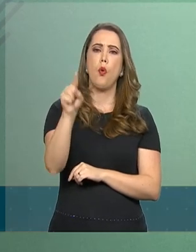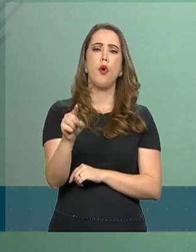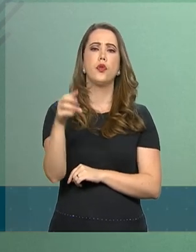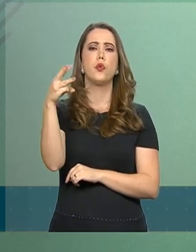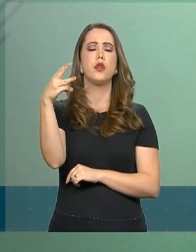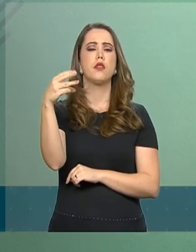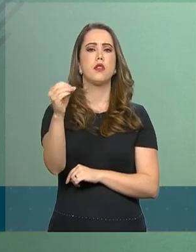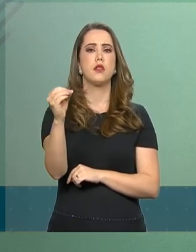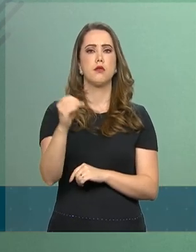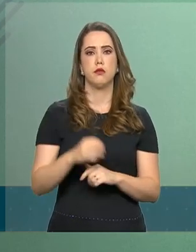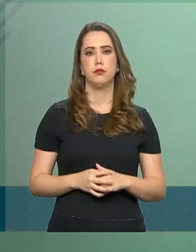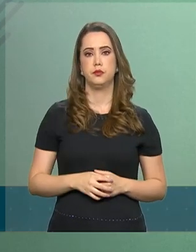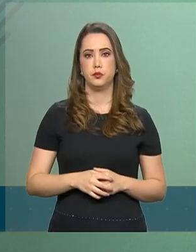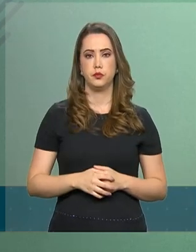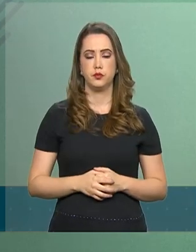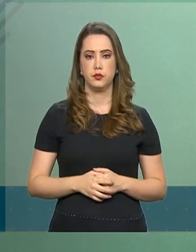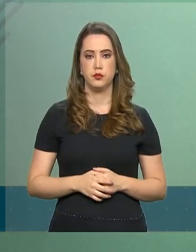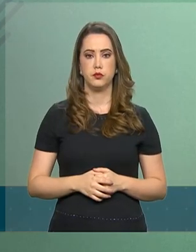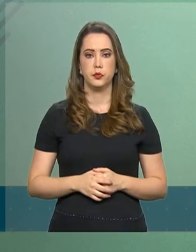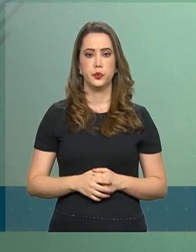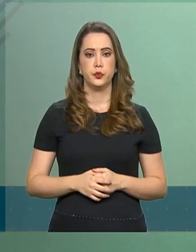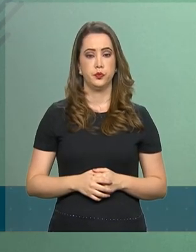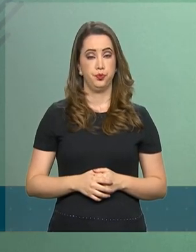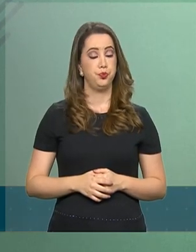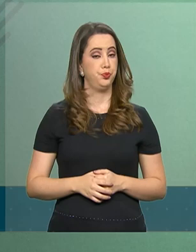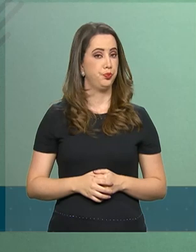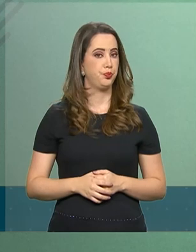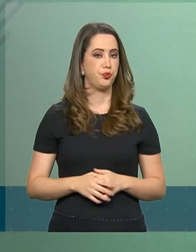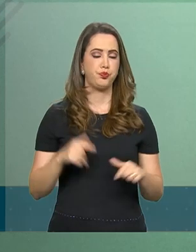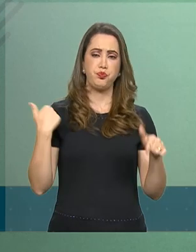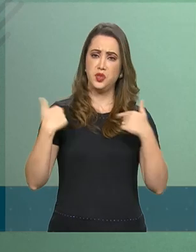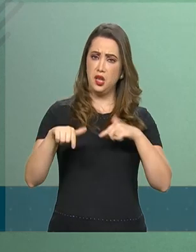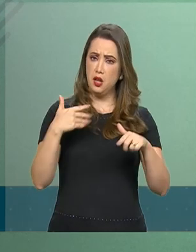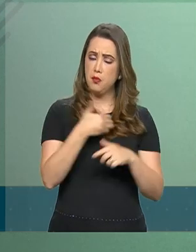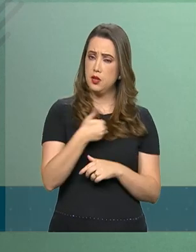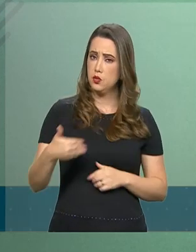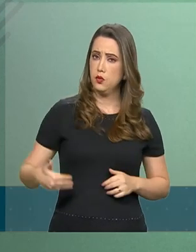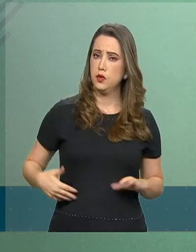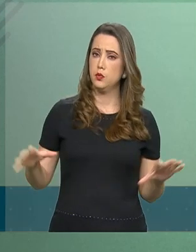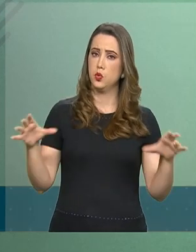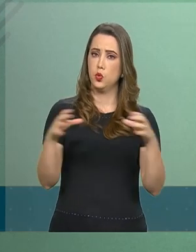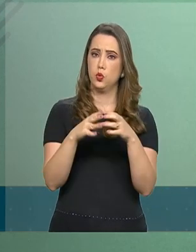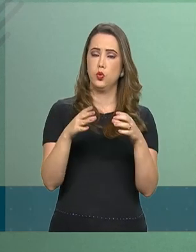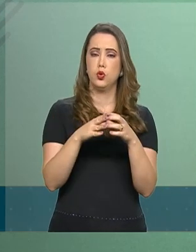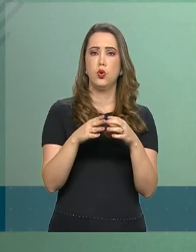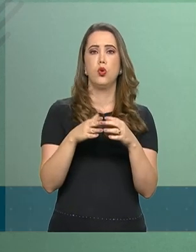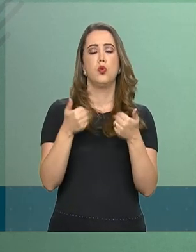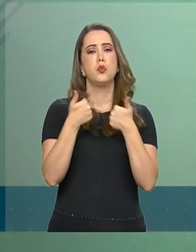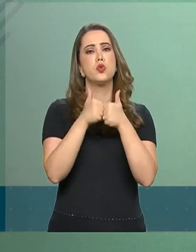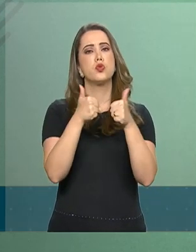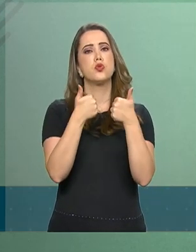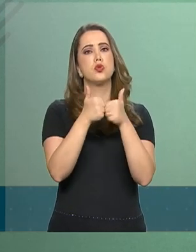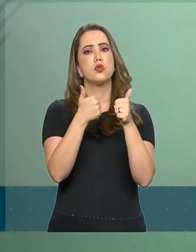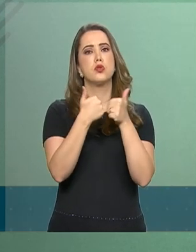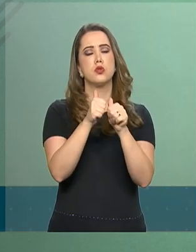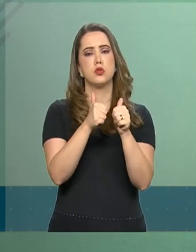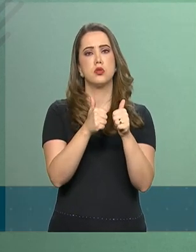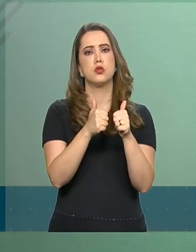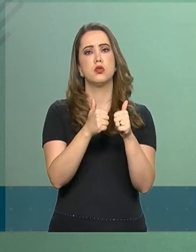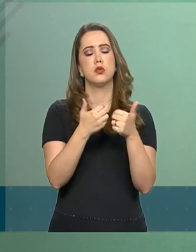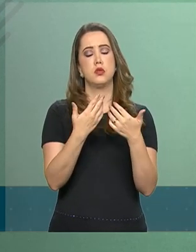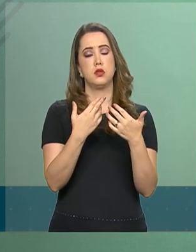horas ações do governo para o setor de transportes rodoviários